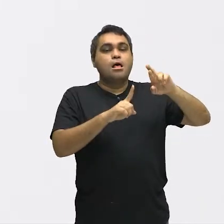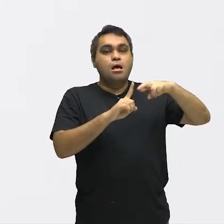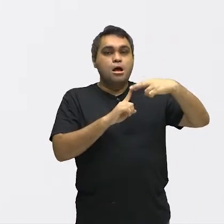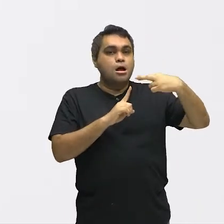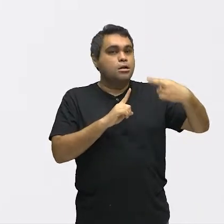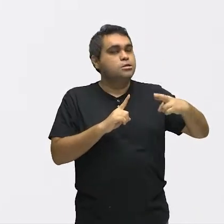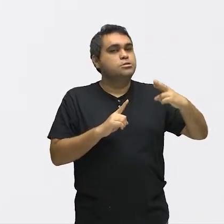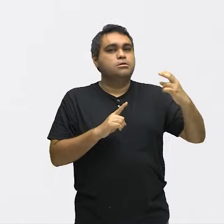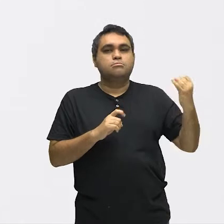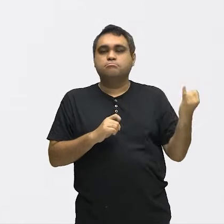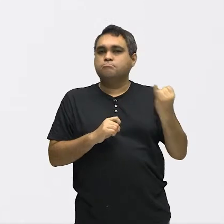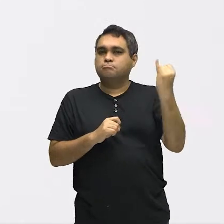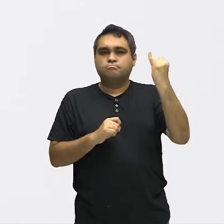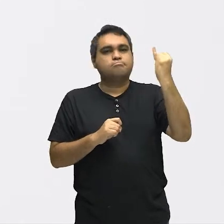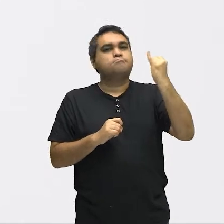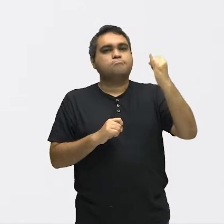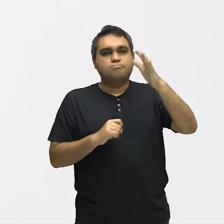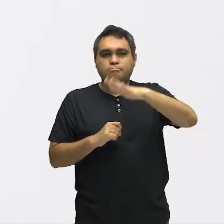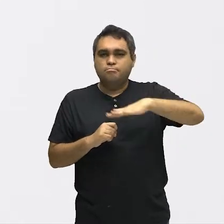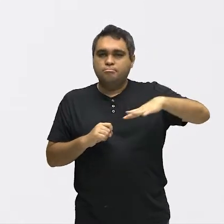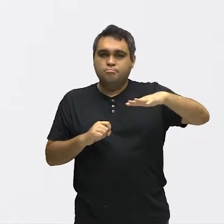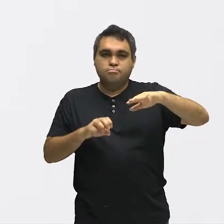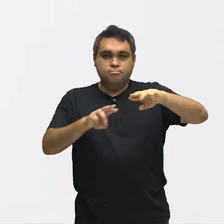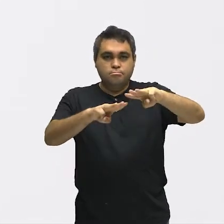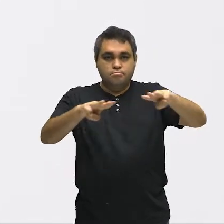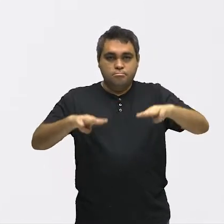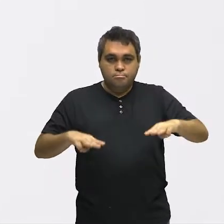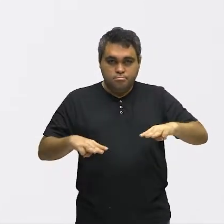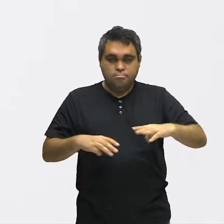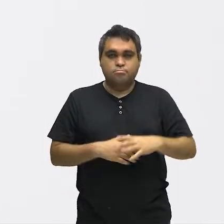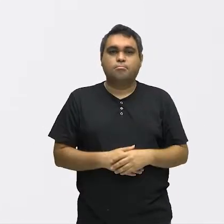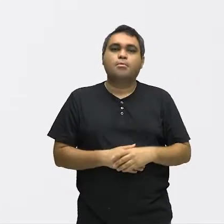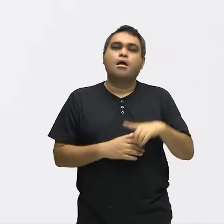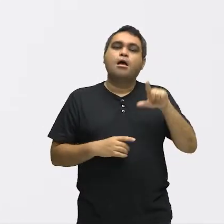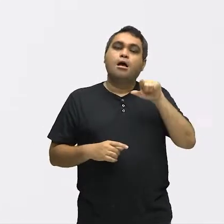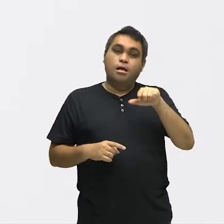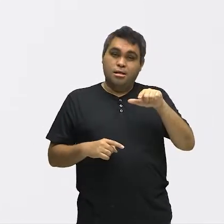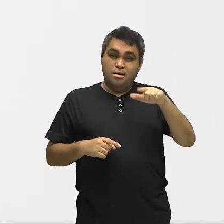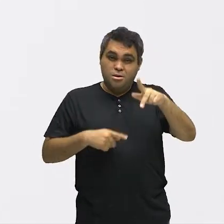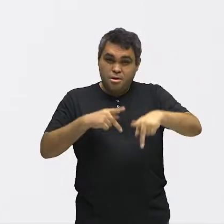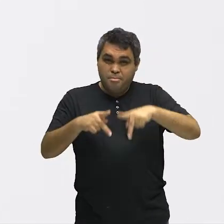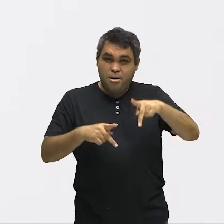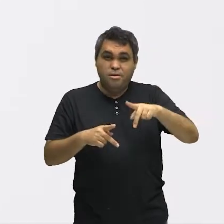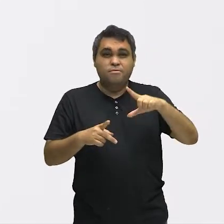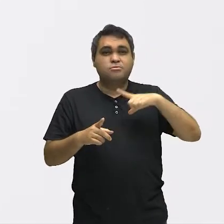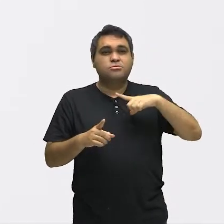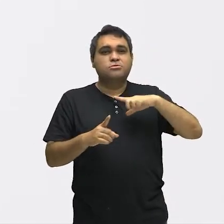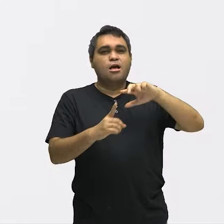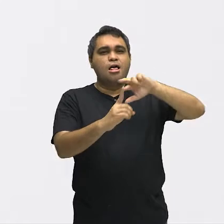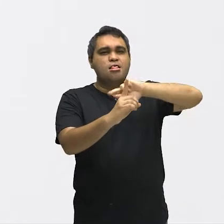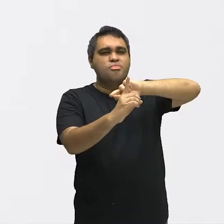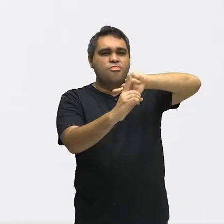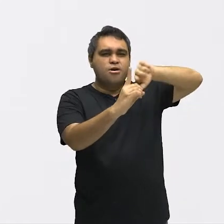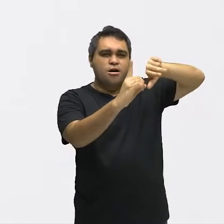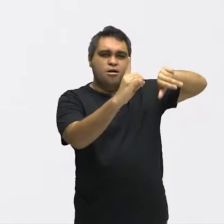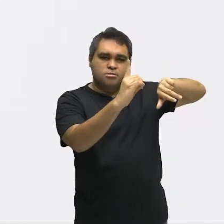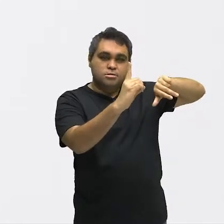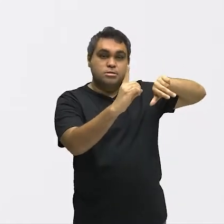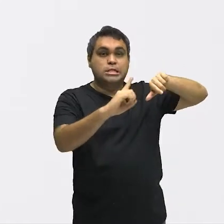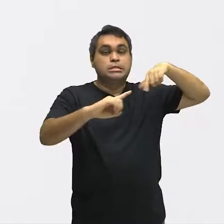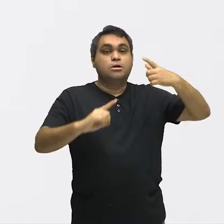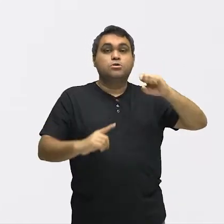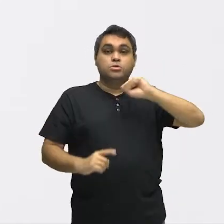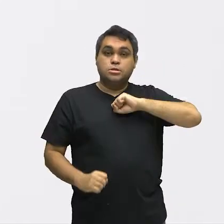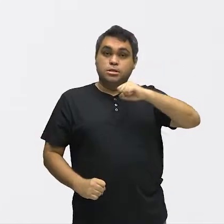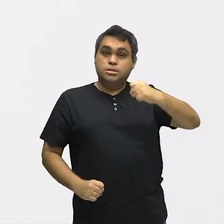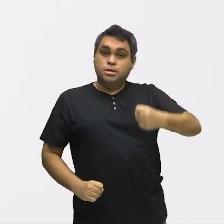na sociedade mesopotâmica. Eles eram politeístas, adoravam a vários deuses e esses sacerdotes eram